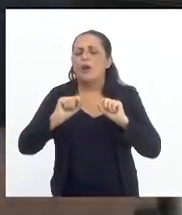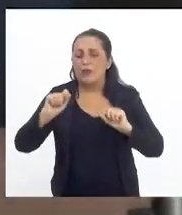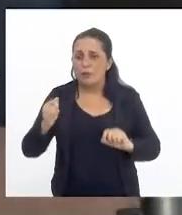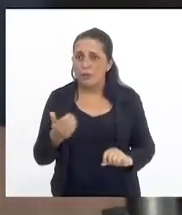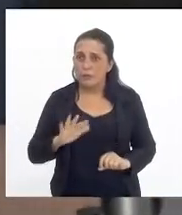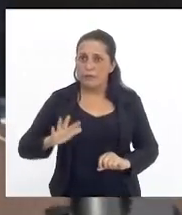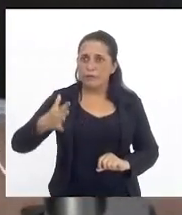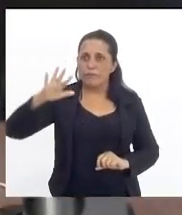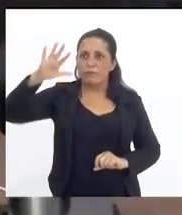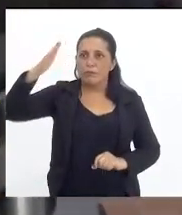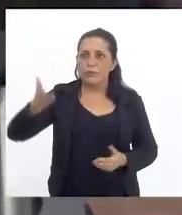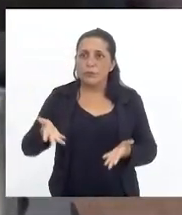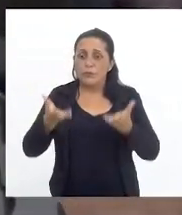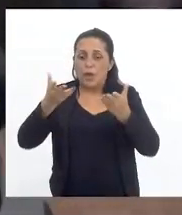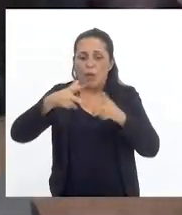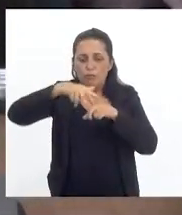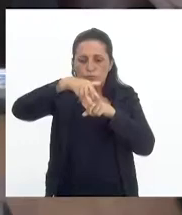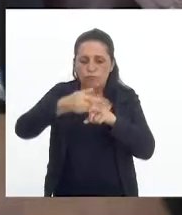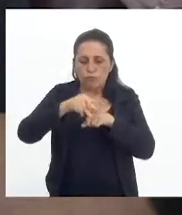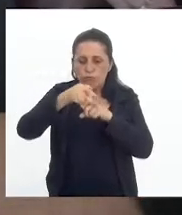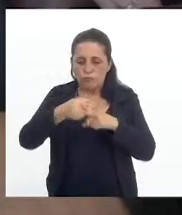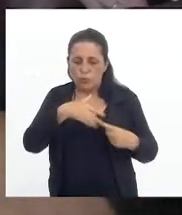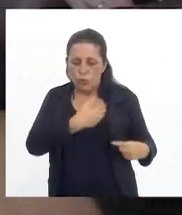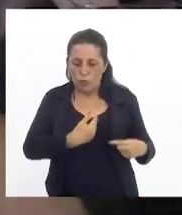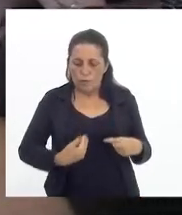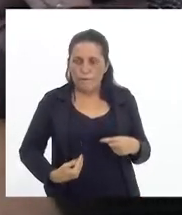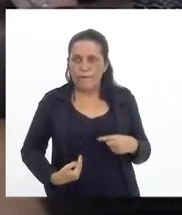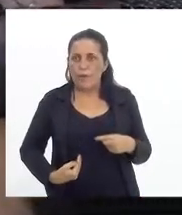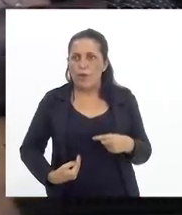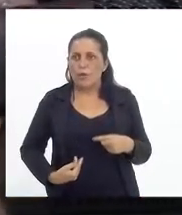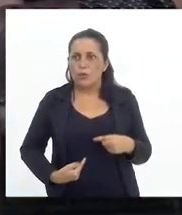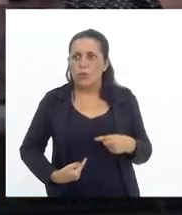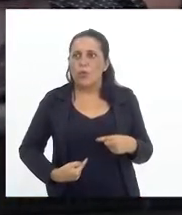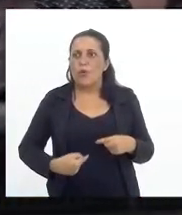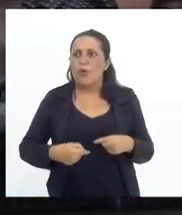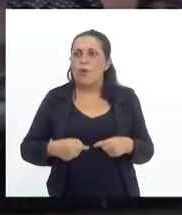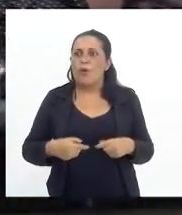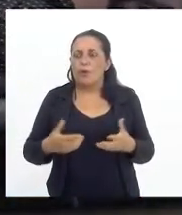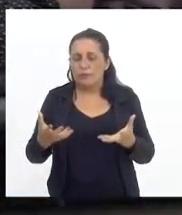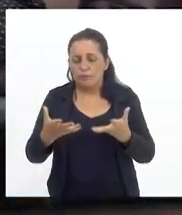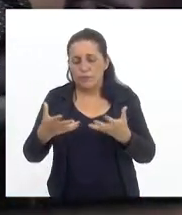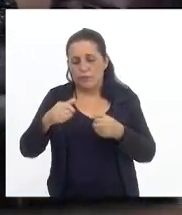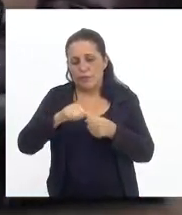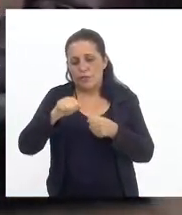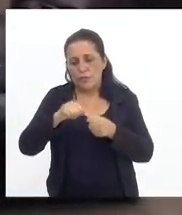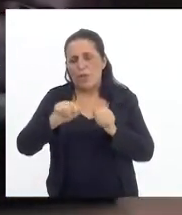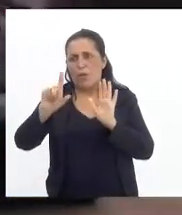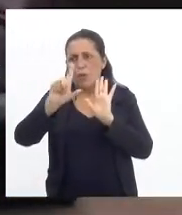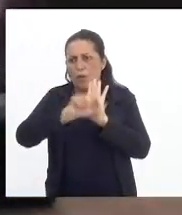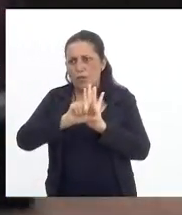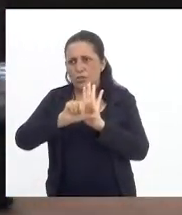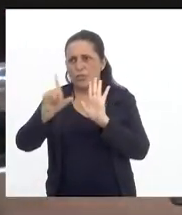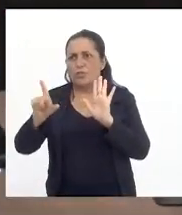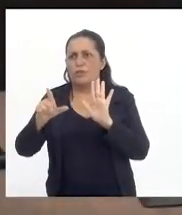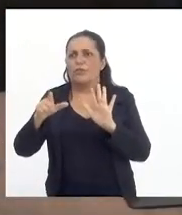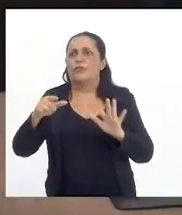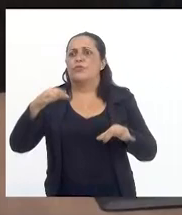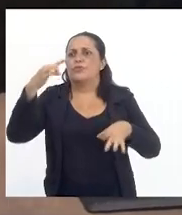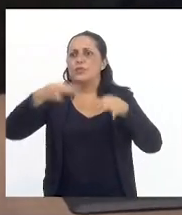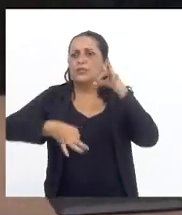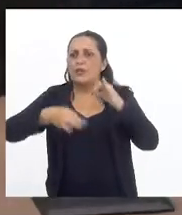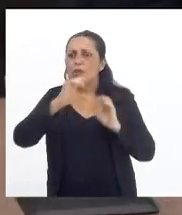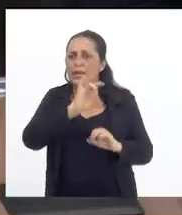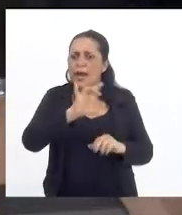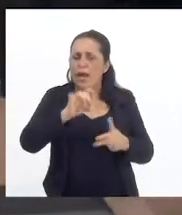alguns algumas ajustes que o governo pretende fazer né o governo legislativo o judiciário